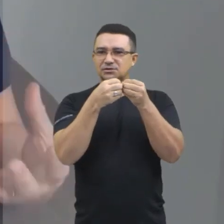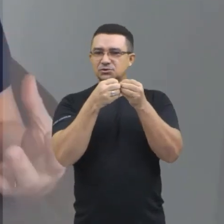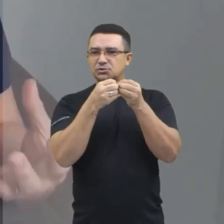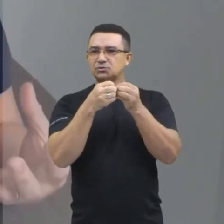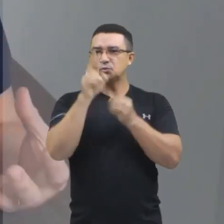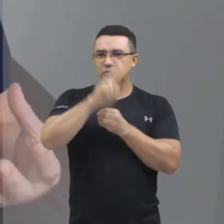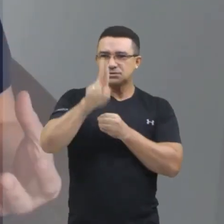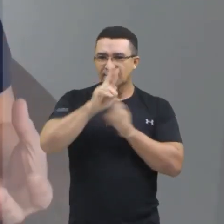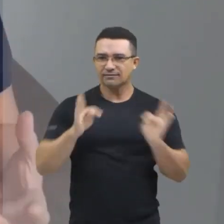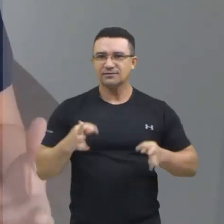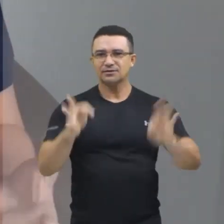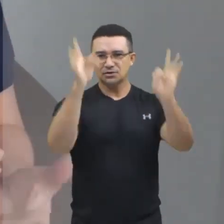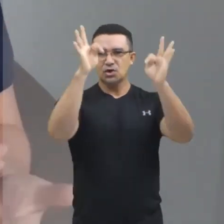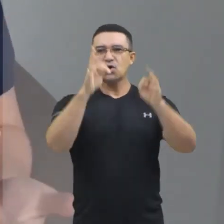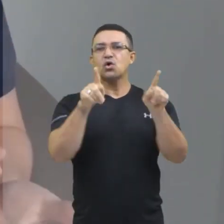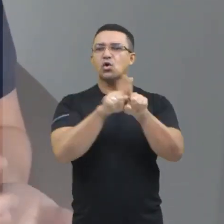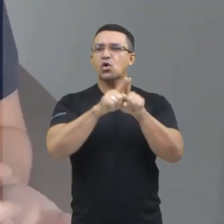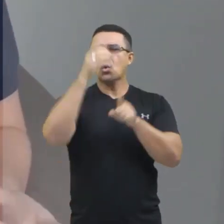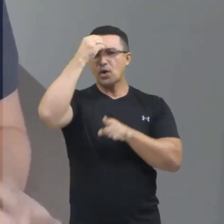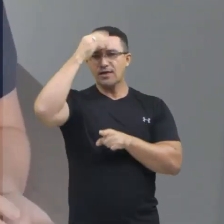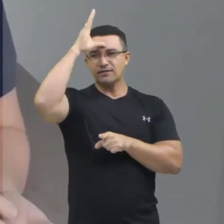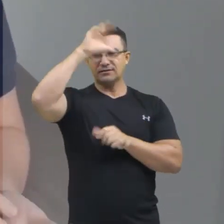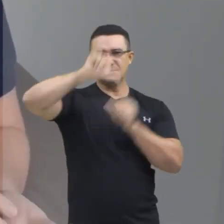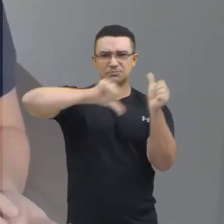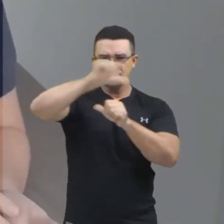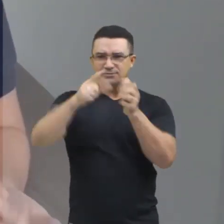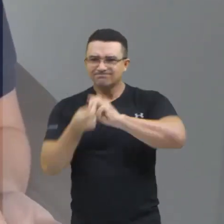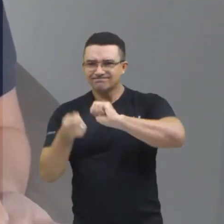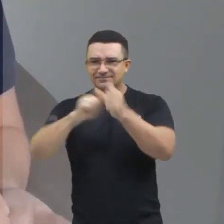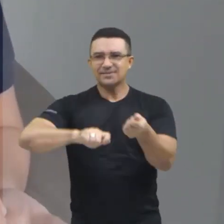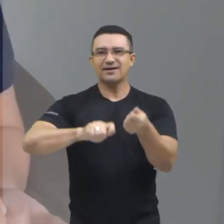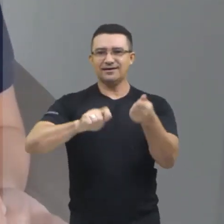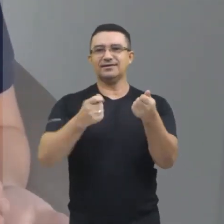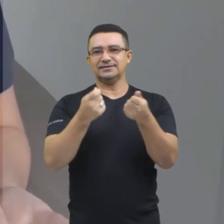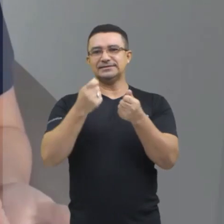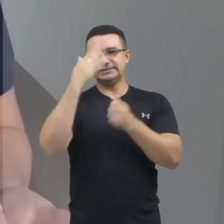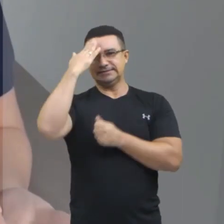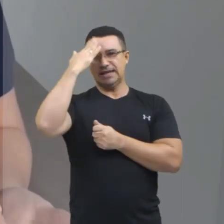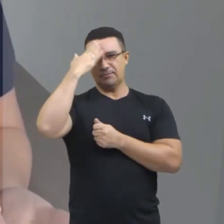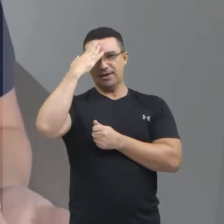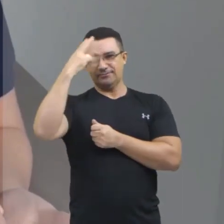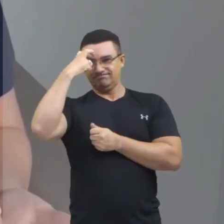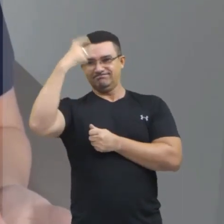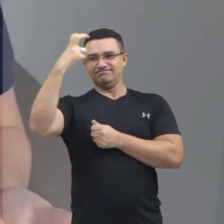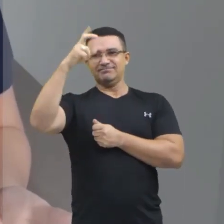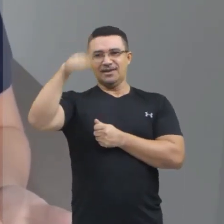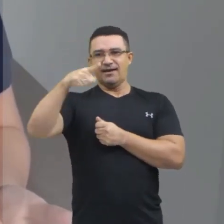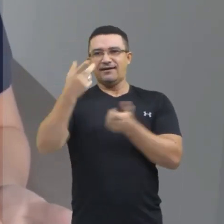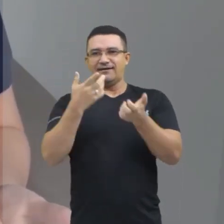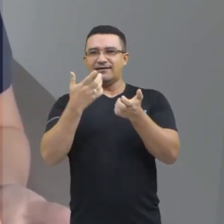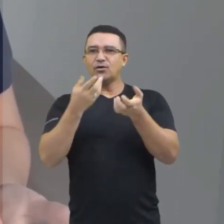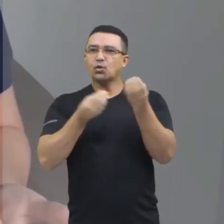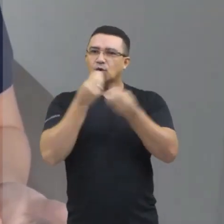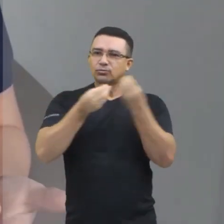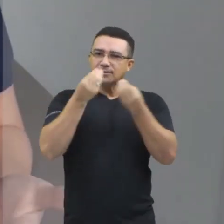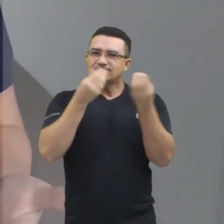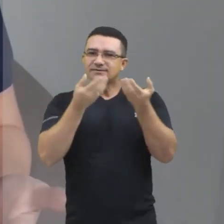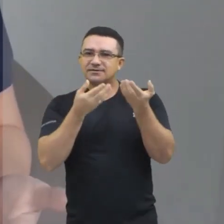consegue pegar o conhecimento e transformá-lo em sabedoria. Esse é o meu papel, esse é o guia que eu tenho que fazer com os